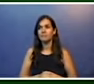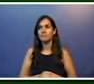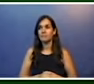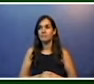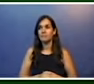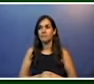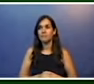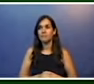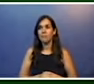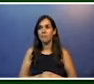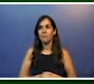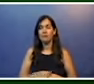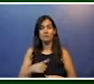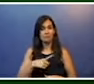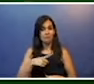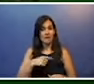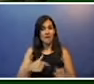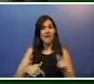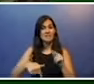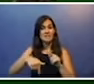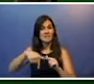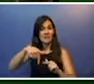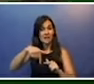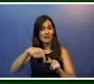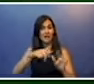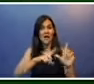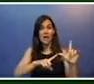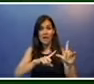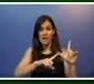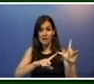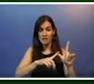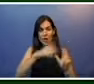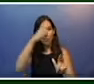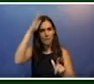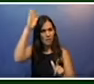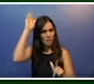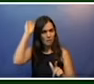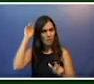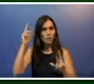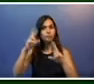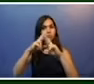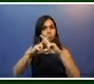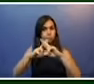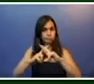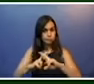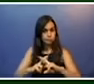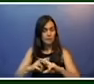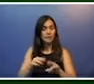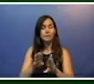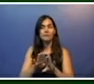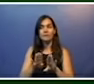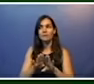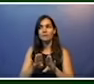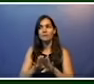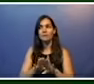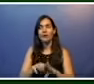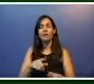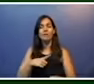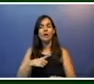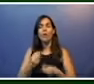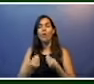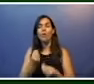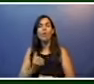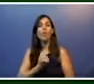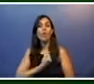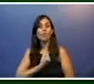tabela as 7 letras do sistema de numeração romano e os valores correspondentes a elas no sistema de numeração